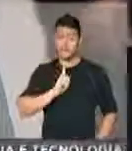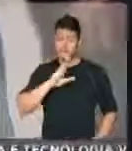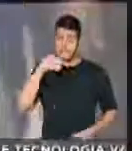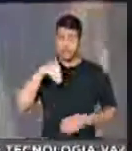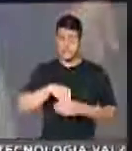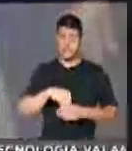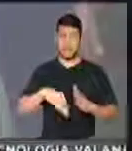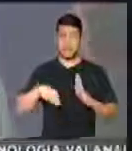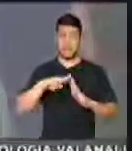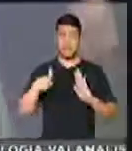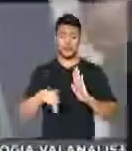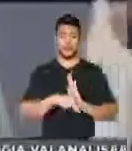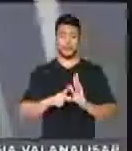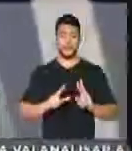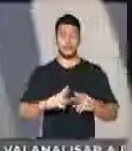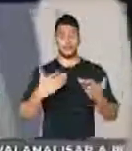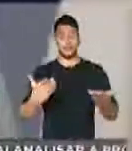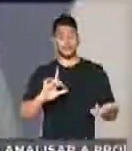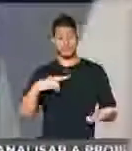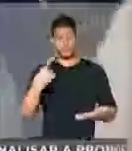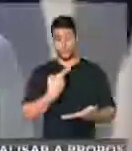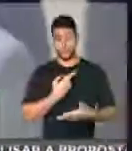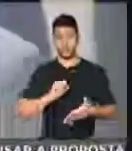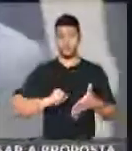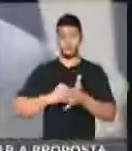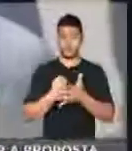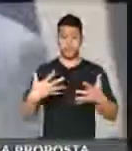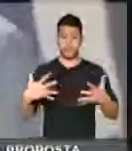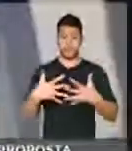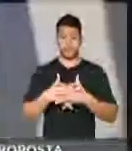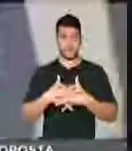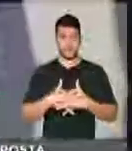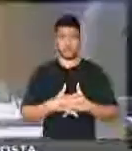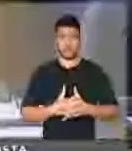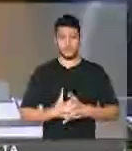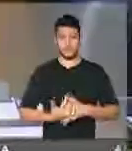provisória. Então, nós estamos aqui, o PSB, em obstrução. Como encaminha o PSDB?